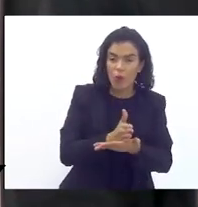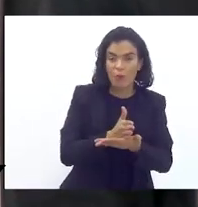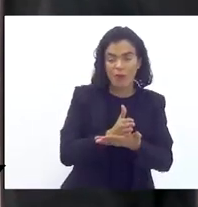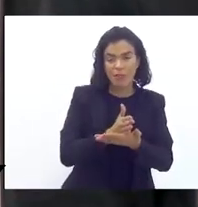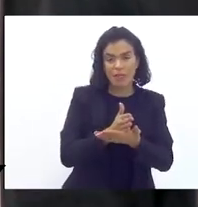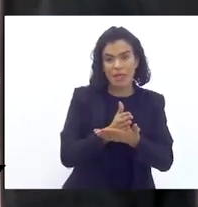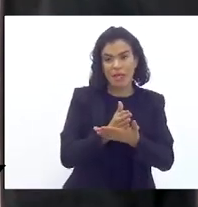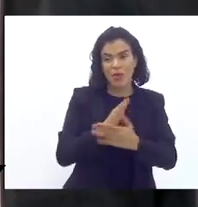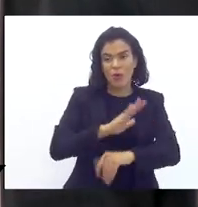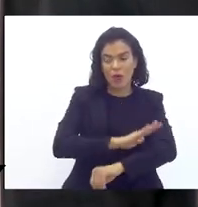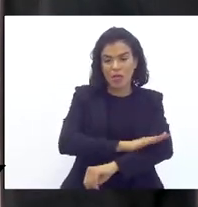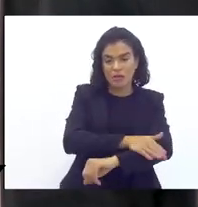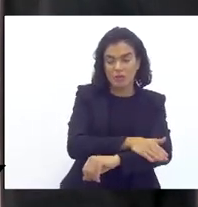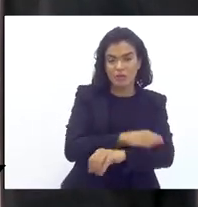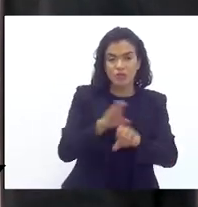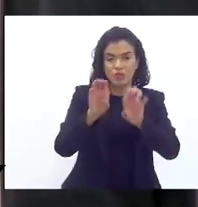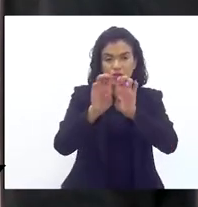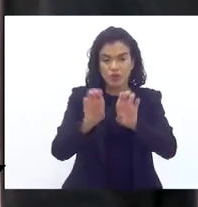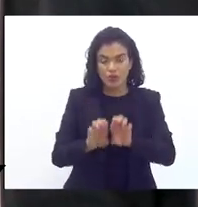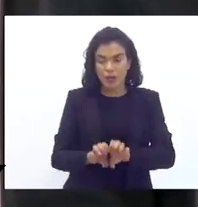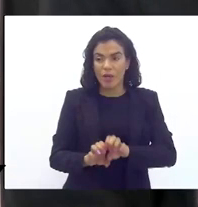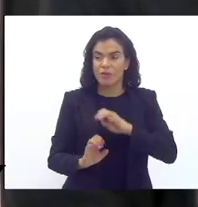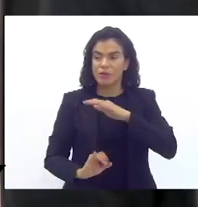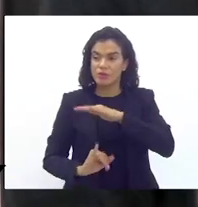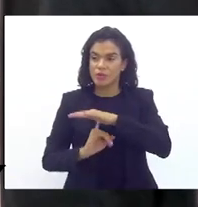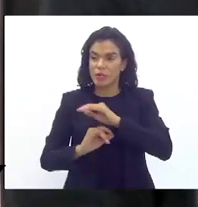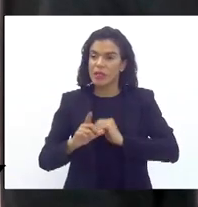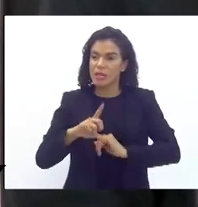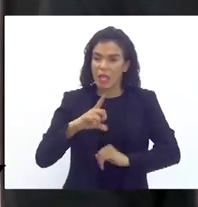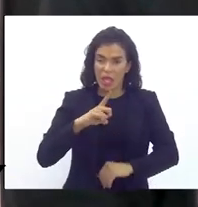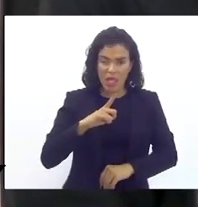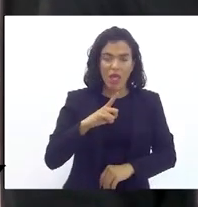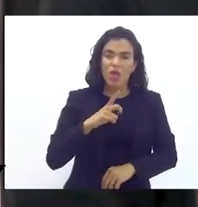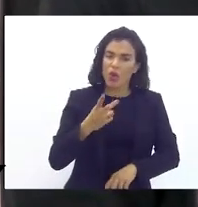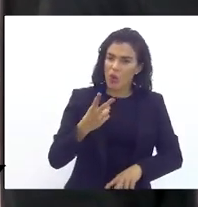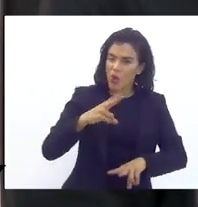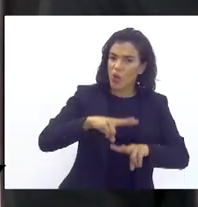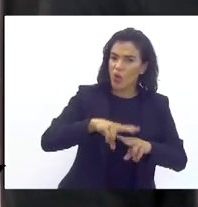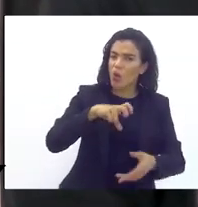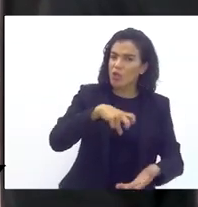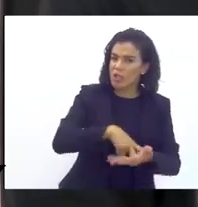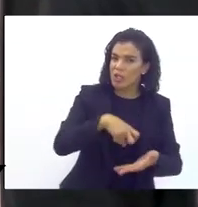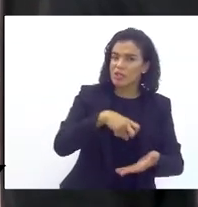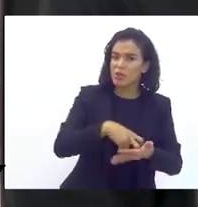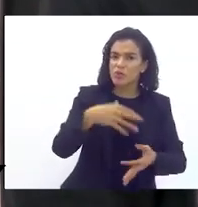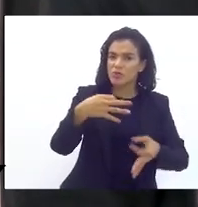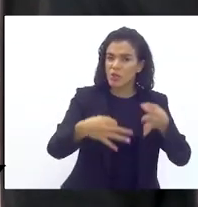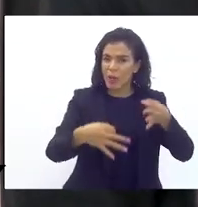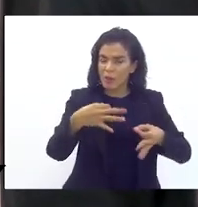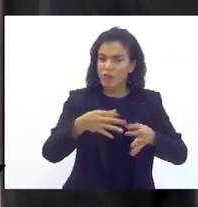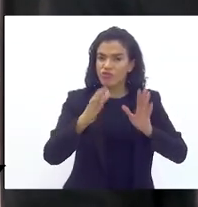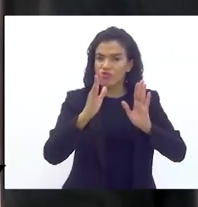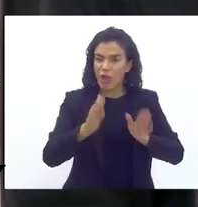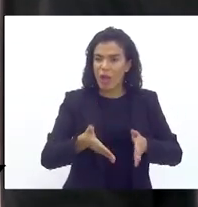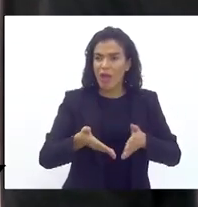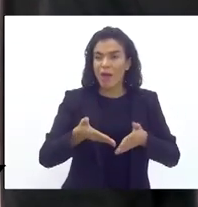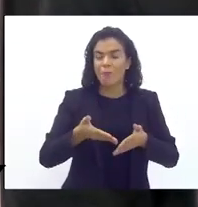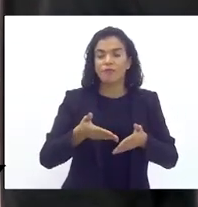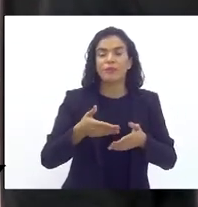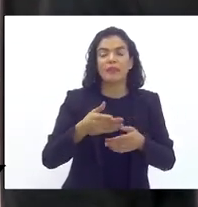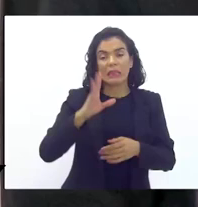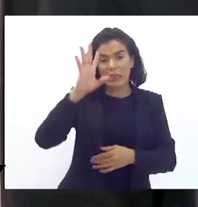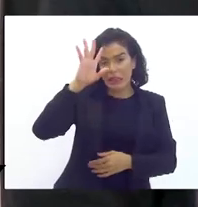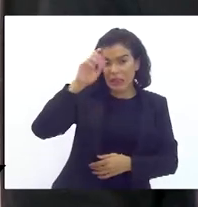institucional estrutural e a gente tem ali condenação condenação inclusive né pelo sistema interamericano que